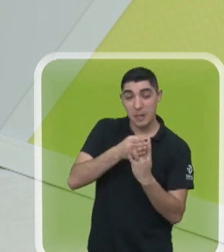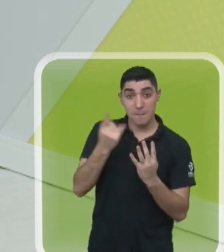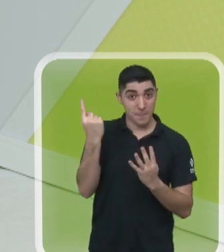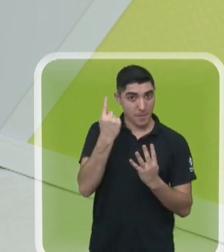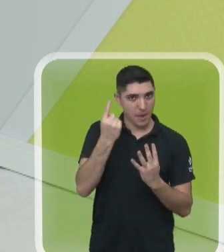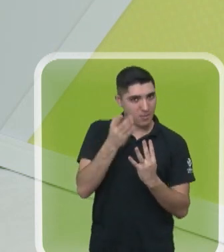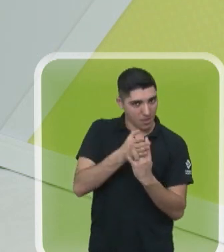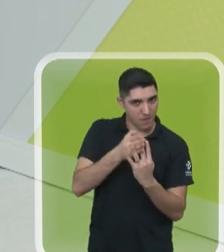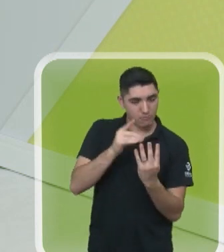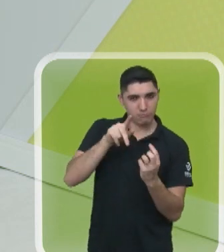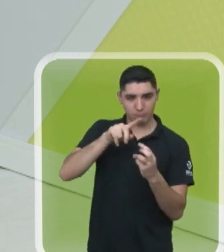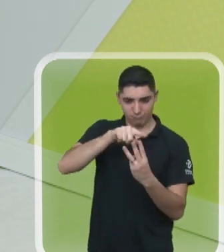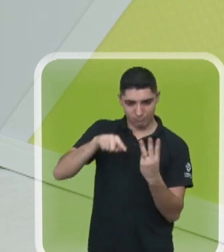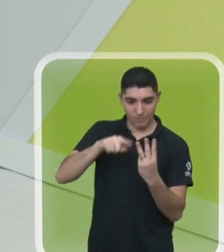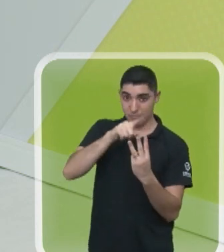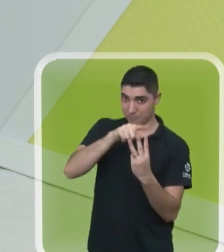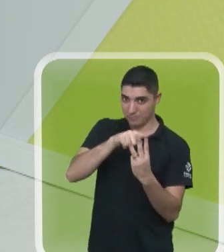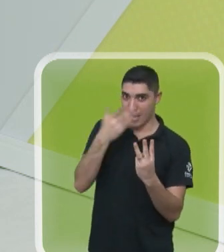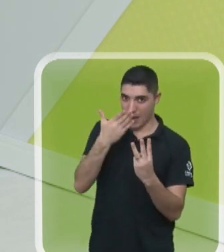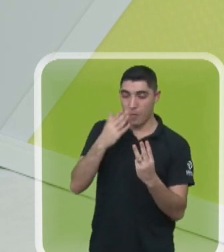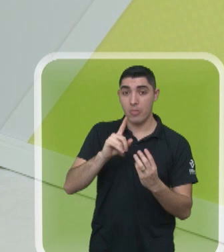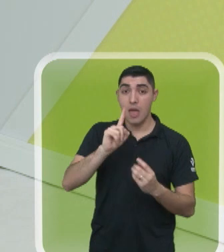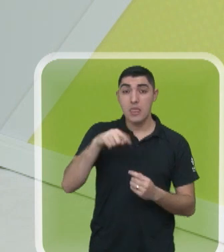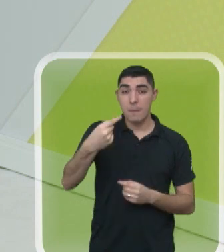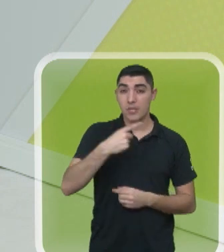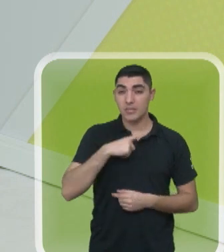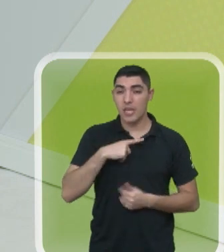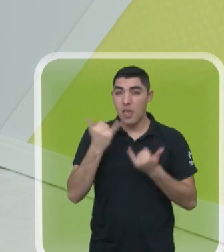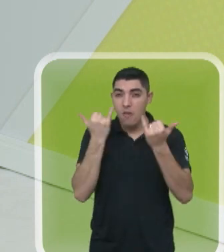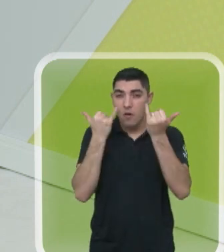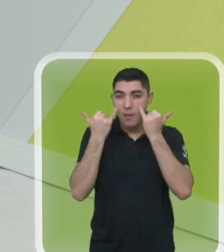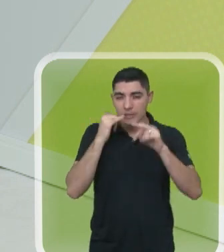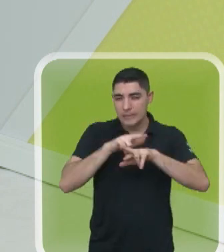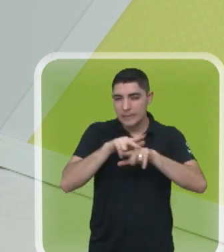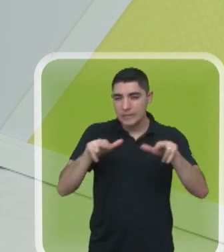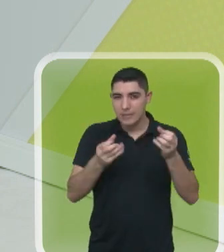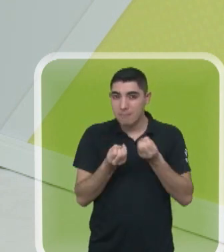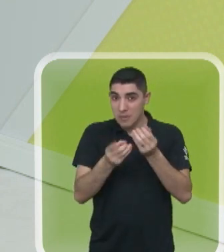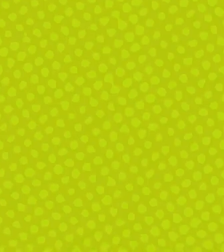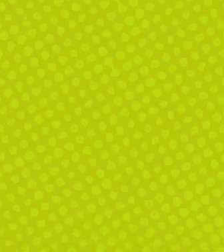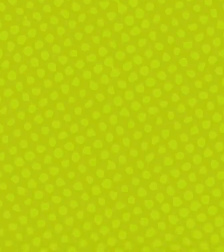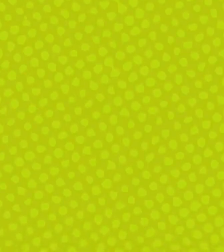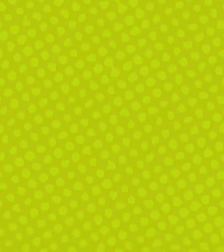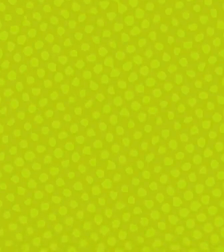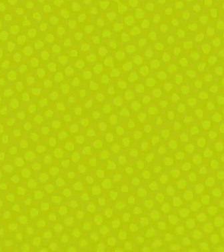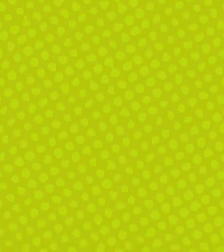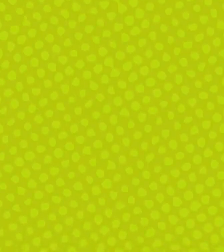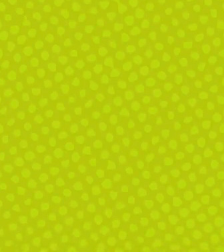dia. Daqui a pouco a gente traz mais informação. Tá recheado de informação no segundo bloco para você. Não sai daí.